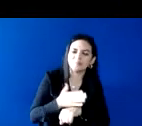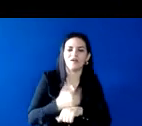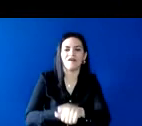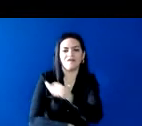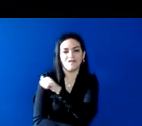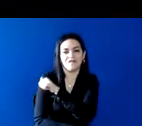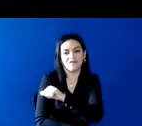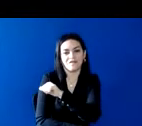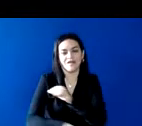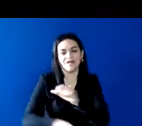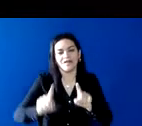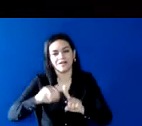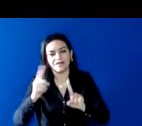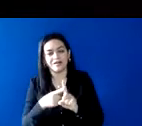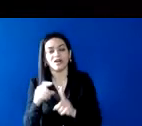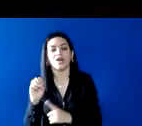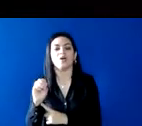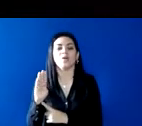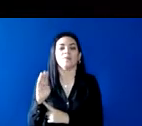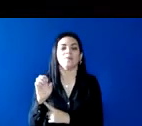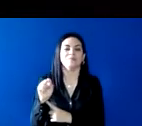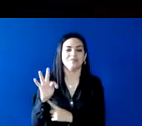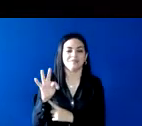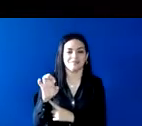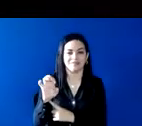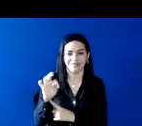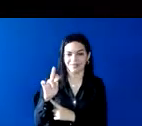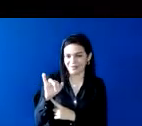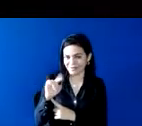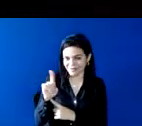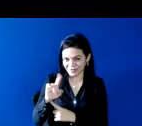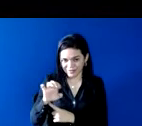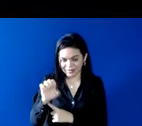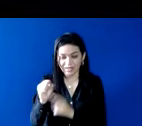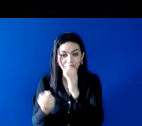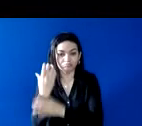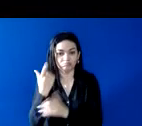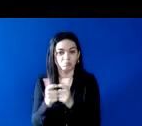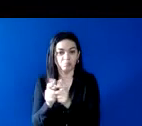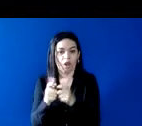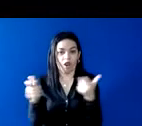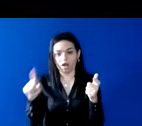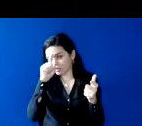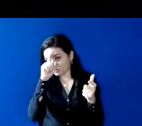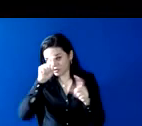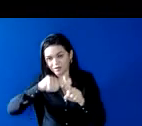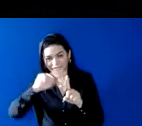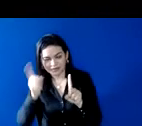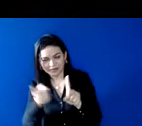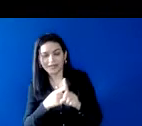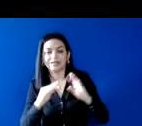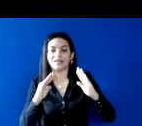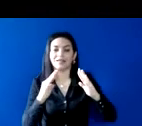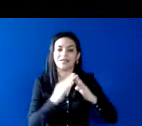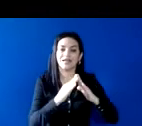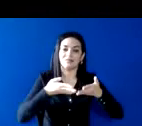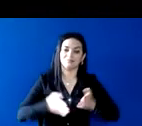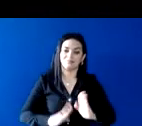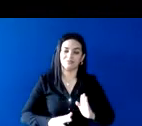obstétricas e obstetrizes, com a ambiência das maternidades, implantando também os centros de parto normal e as casas de gestante,